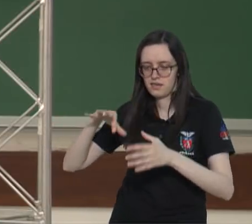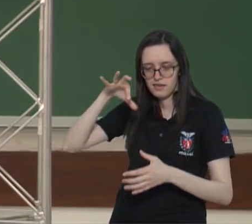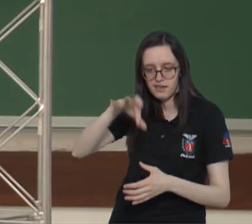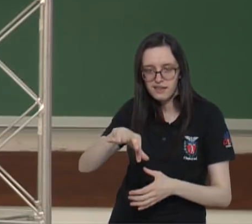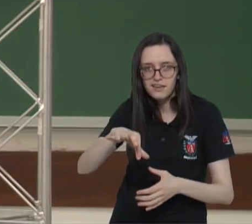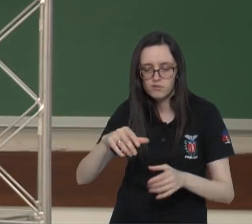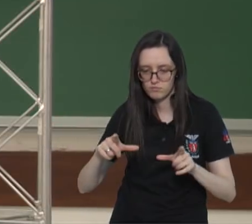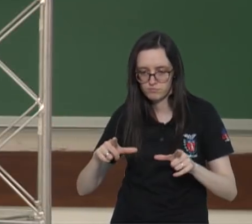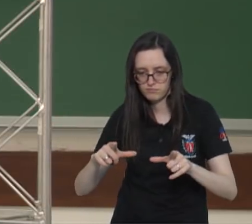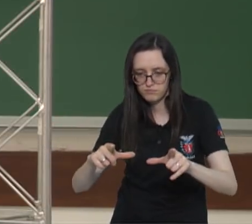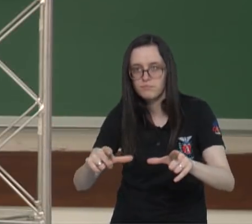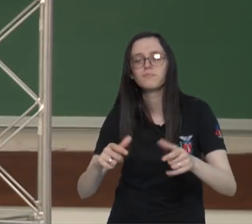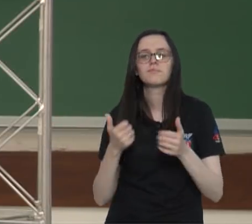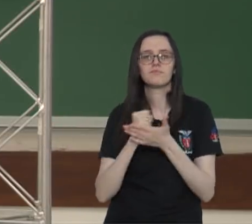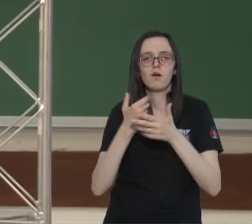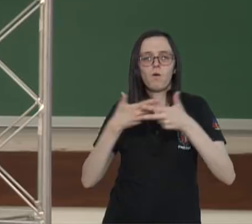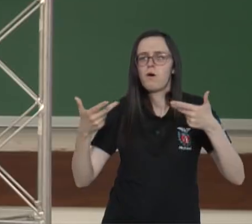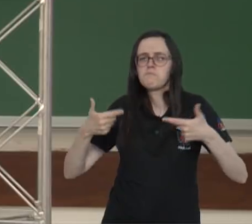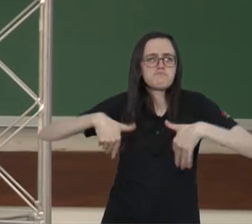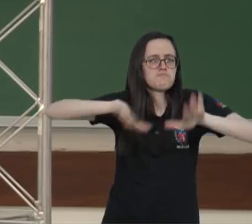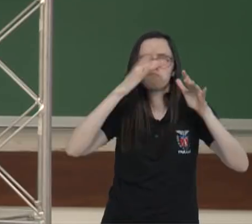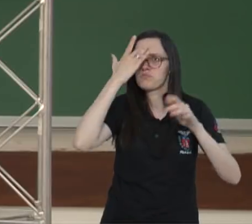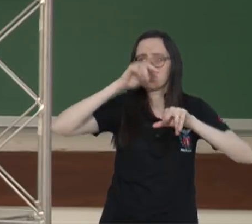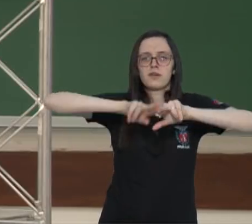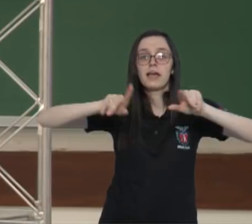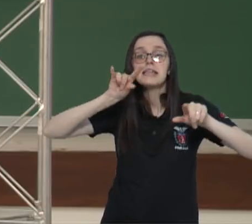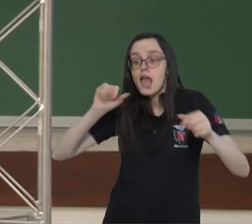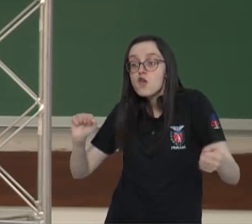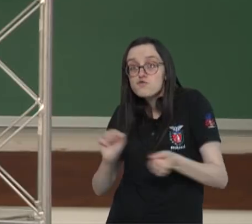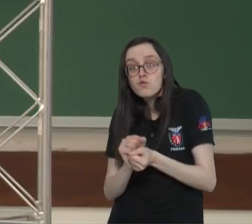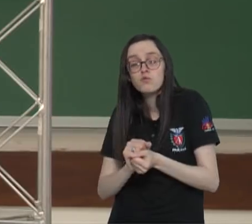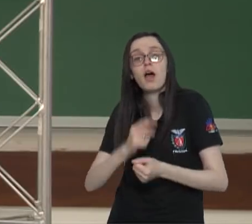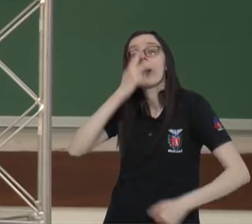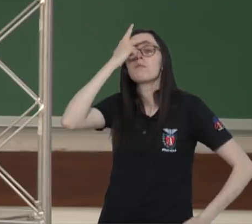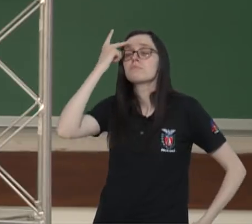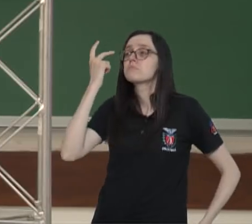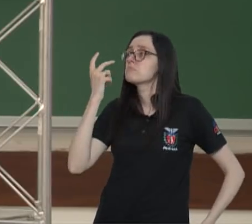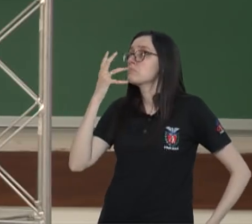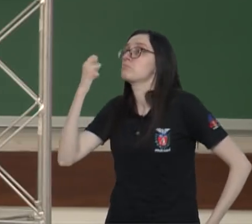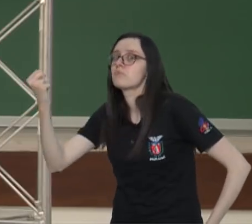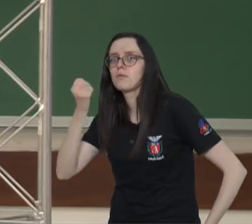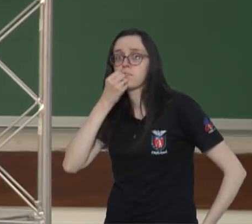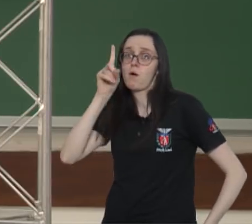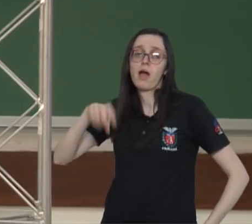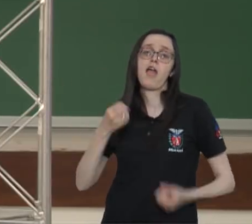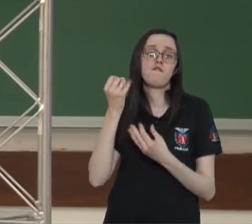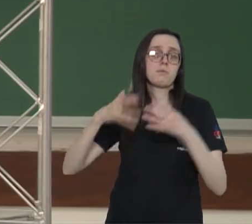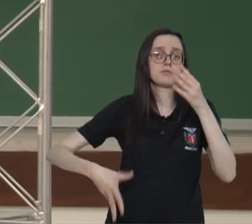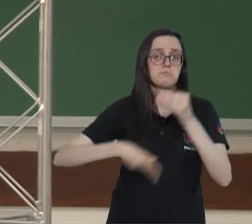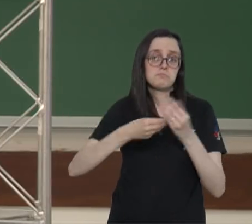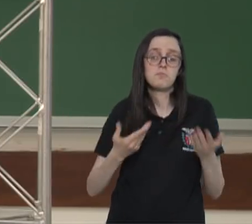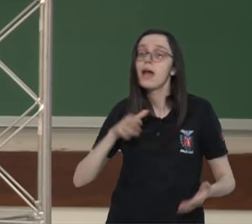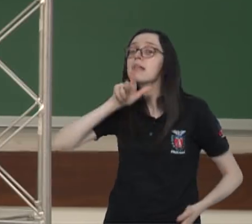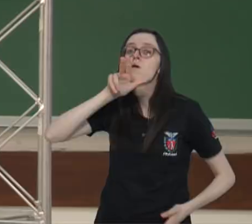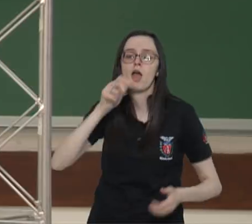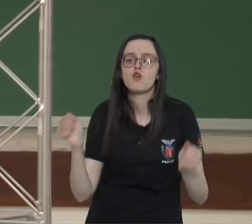junto com o videogame a pessoa vai ganhar alguns jogos, uma informação complementar, não faz parte do videogame em si, né? Porque